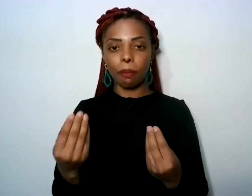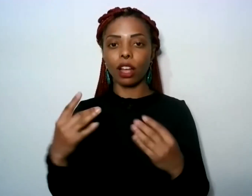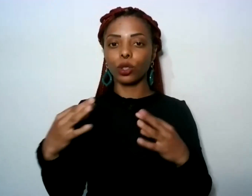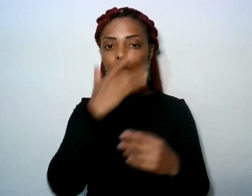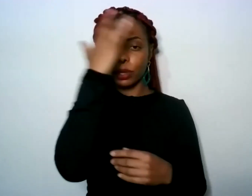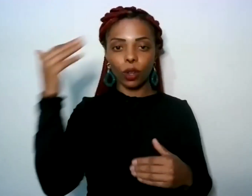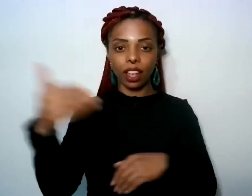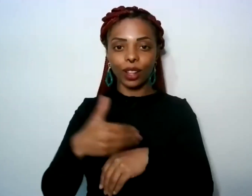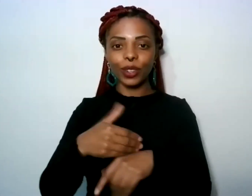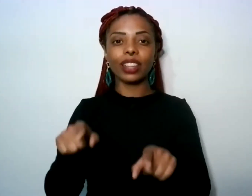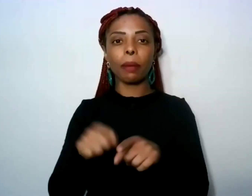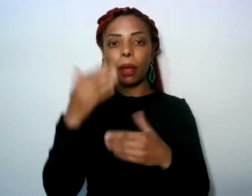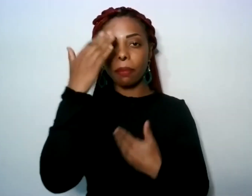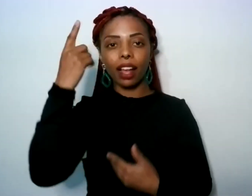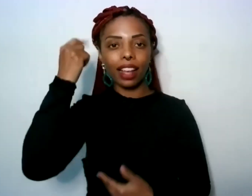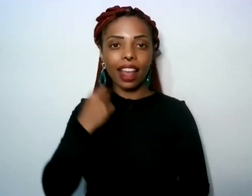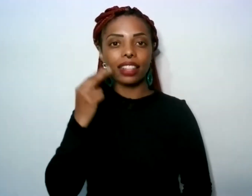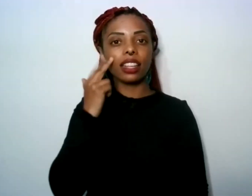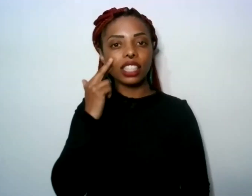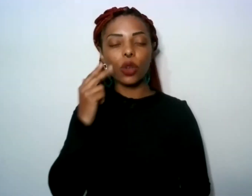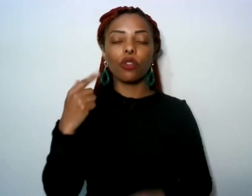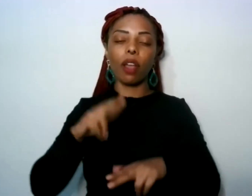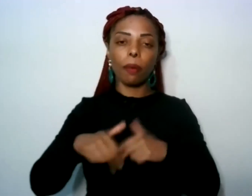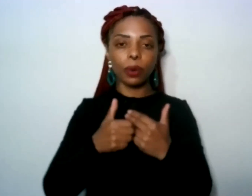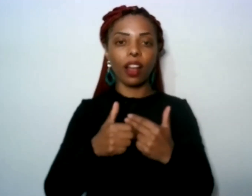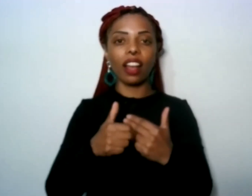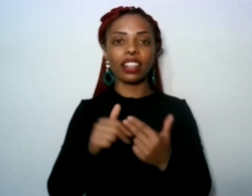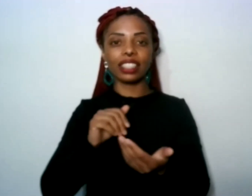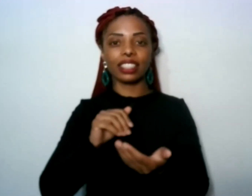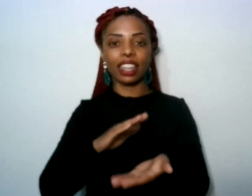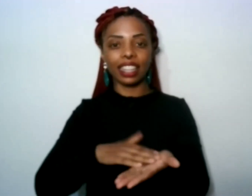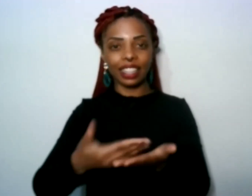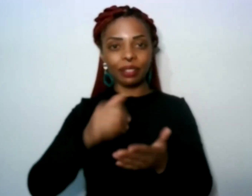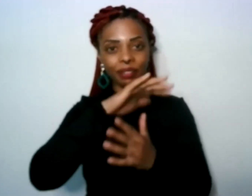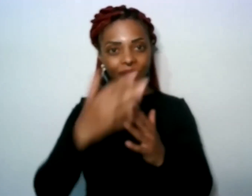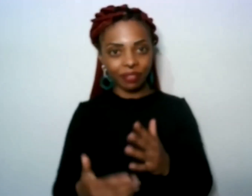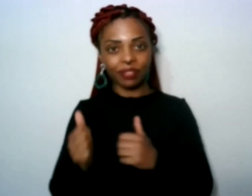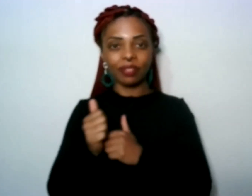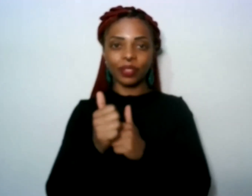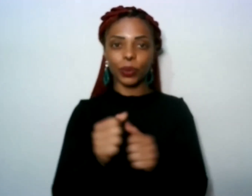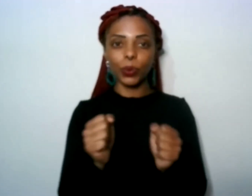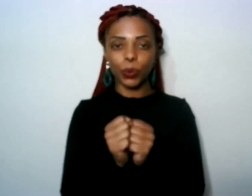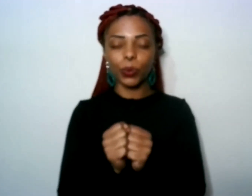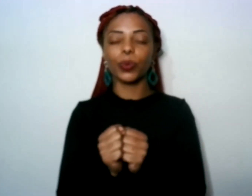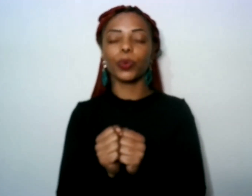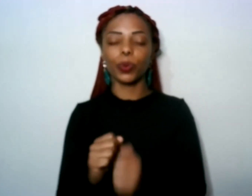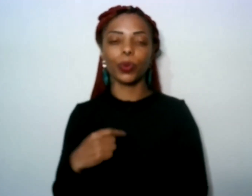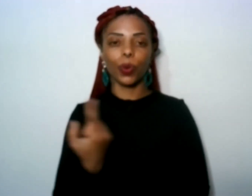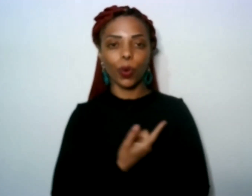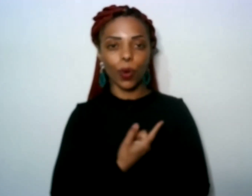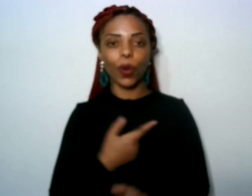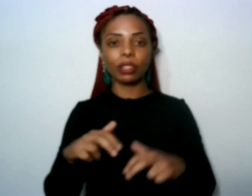gostaria de agradecer também a Grace e a Silvia pelo acompanhamento em libras da nossa mesa